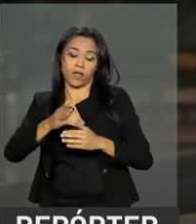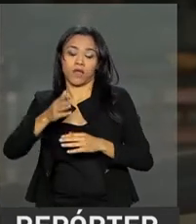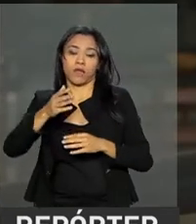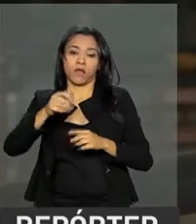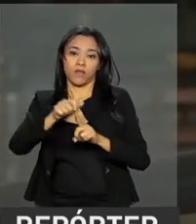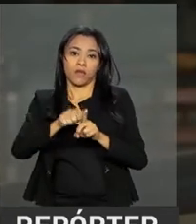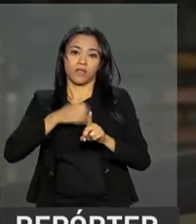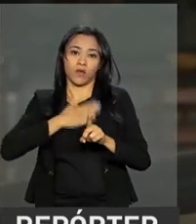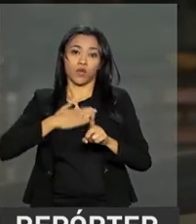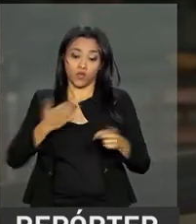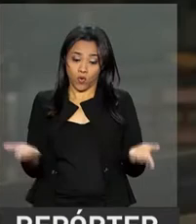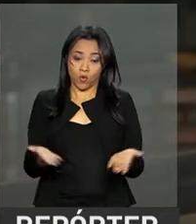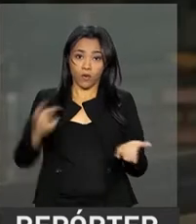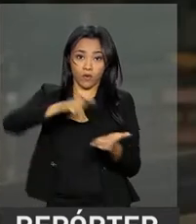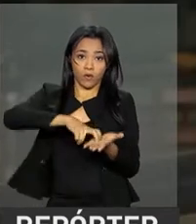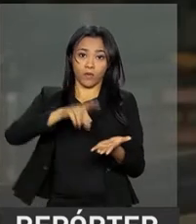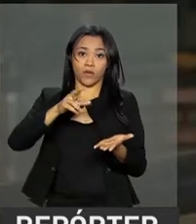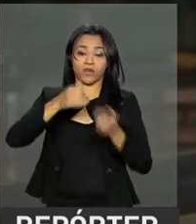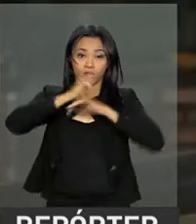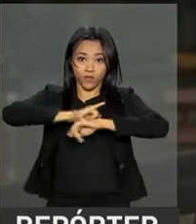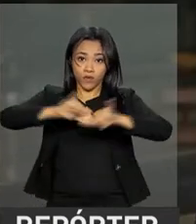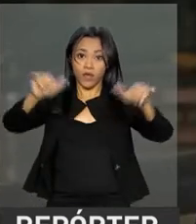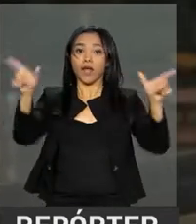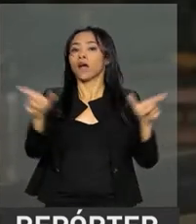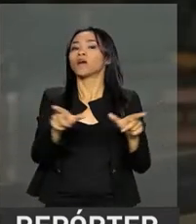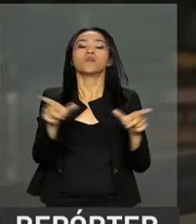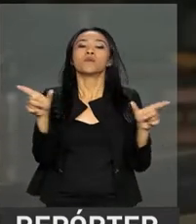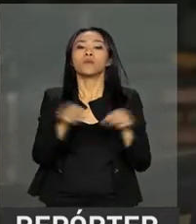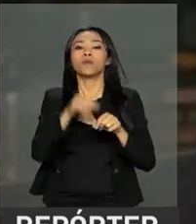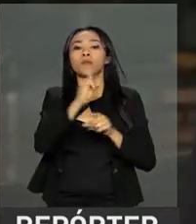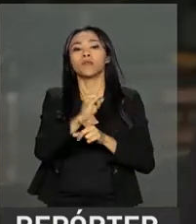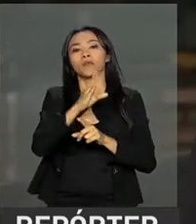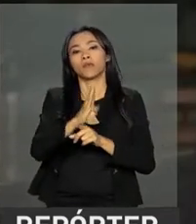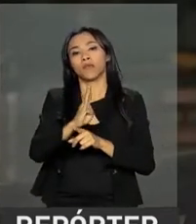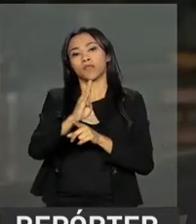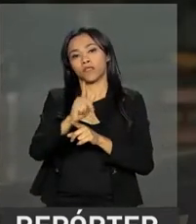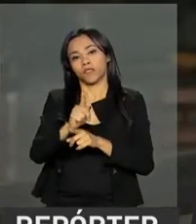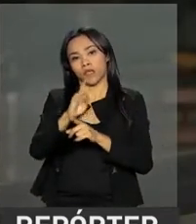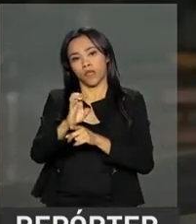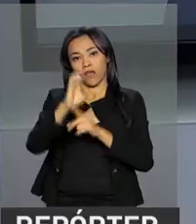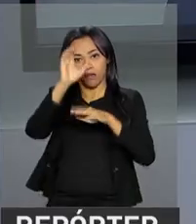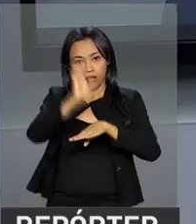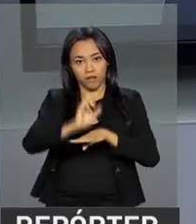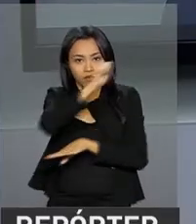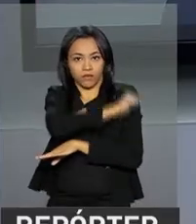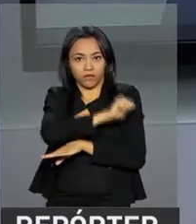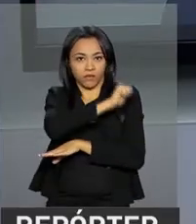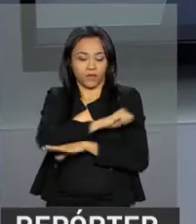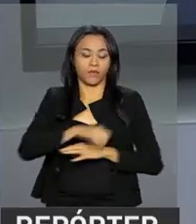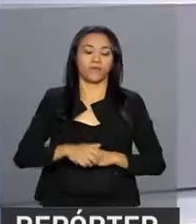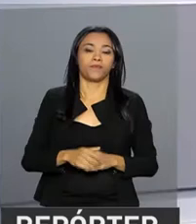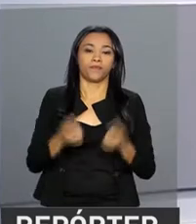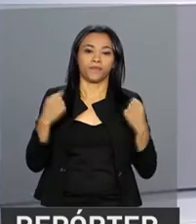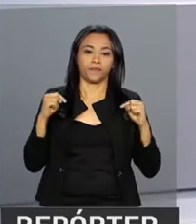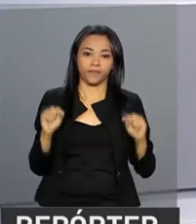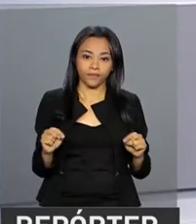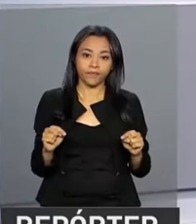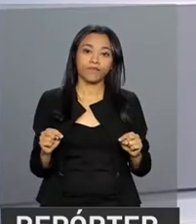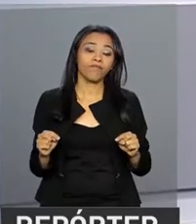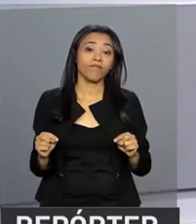divulgada na manhã desta sexta-feira pelo ibge no rio de janeiro volto com você e lilian obrigada nem